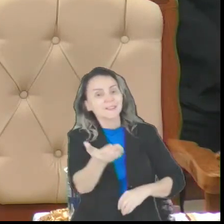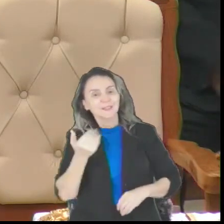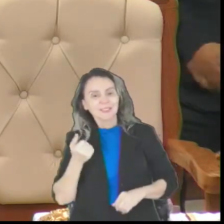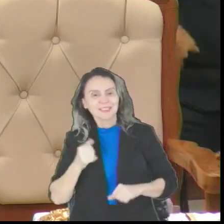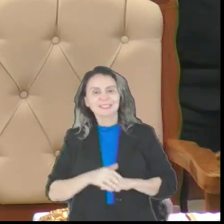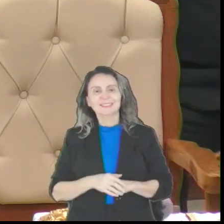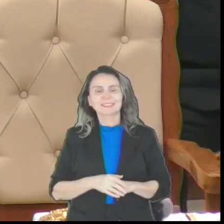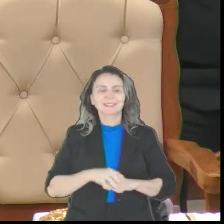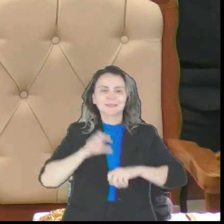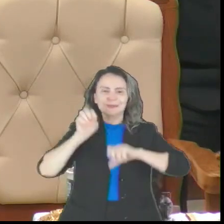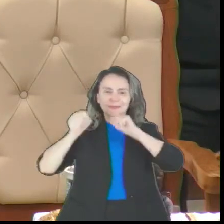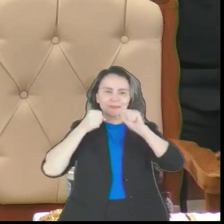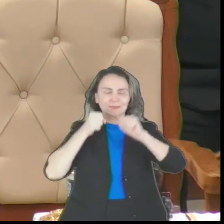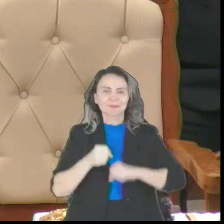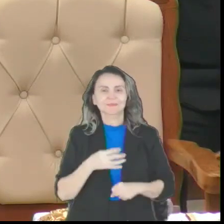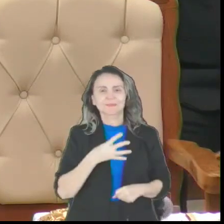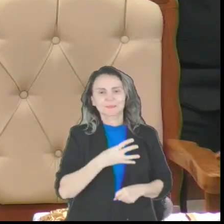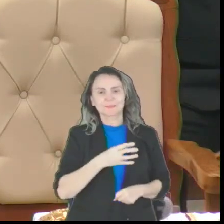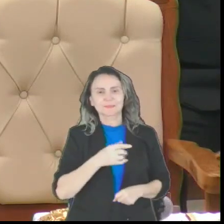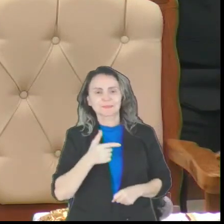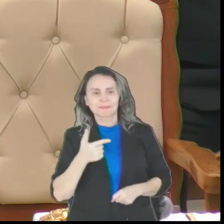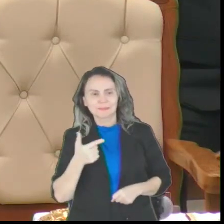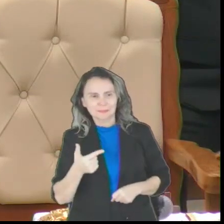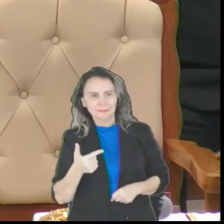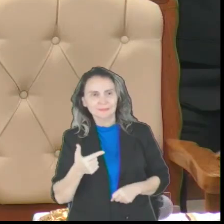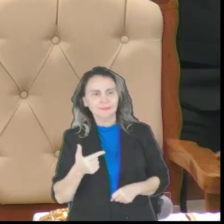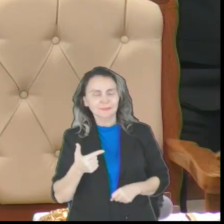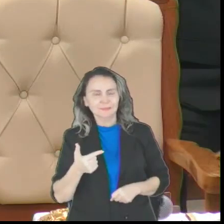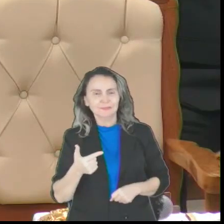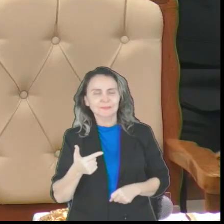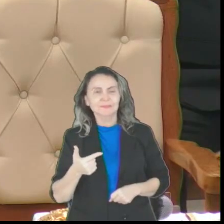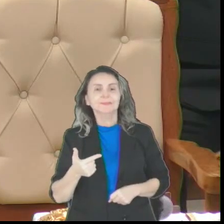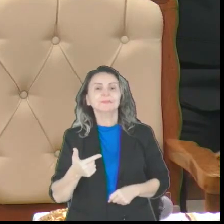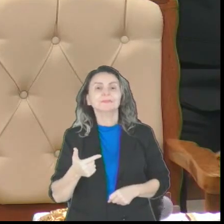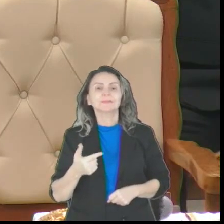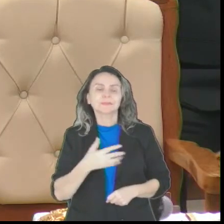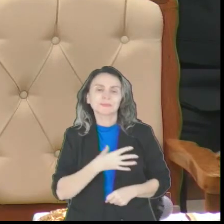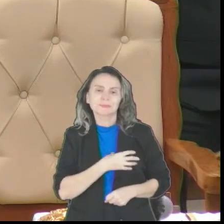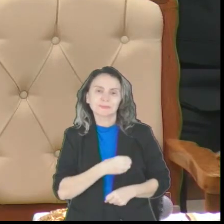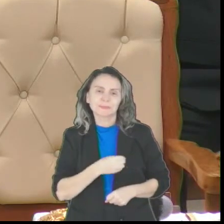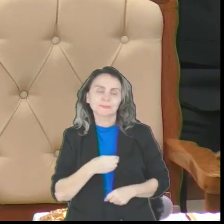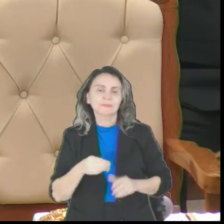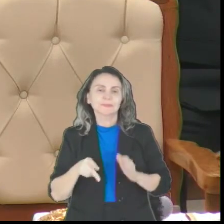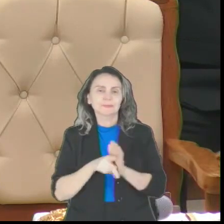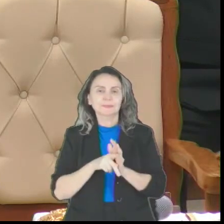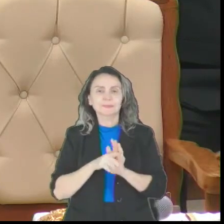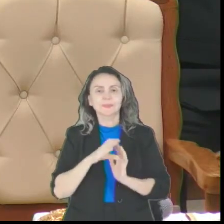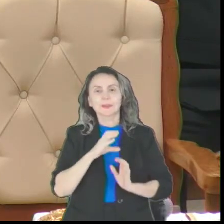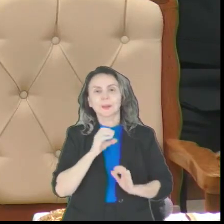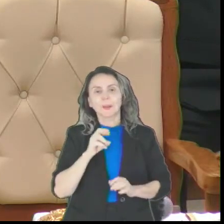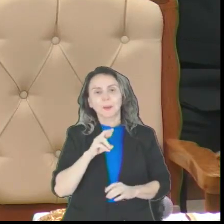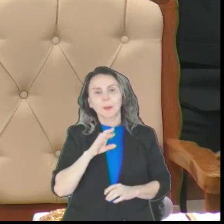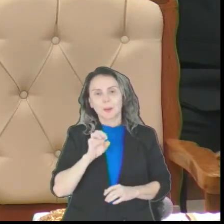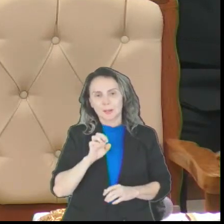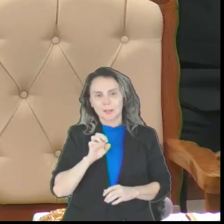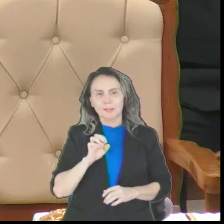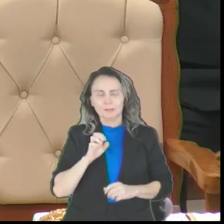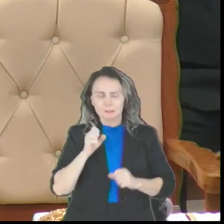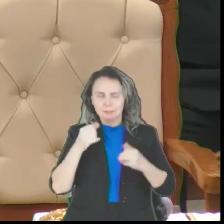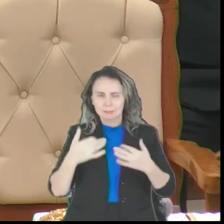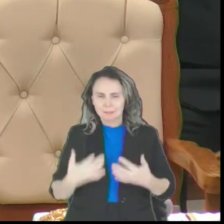Salmo 42, que é um masquil dos filhos de Coré, ele diz o seguinte,